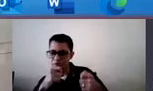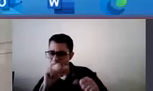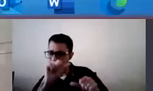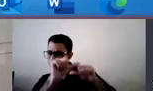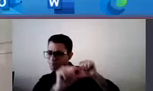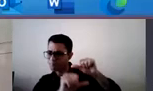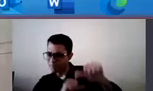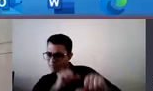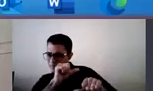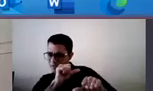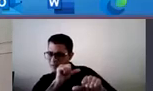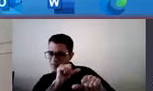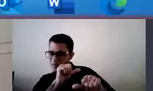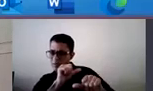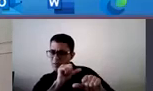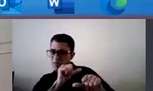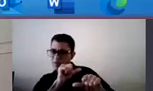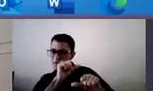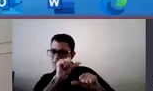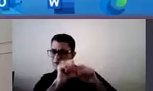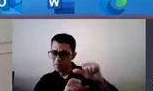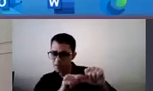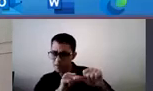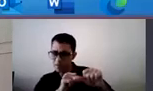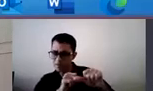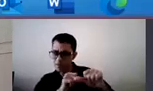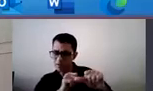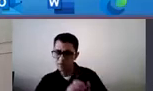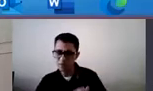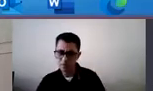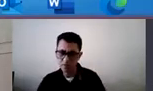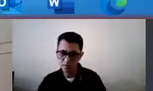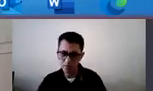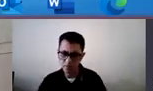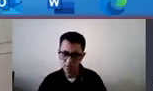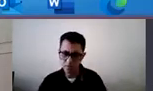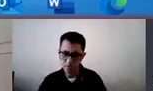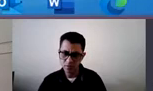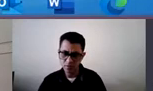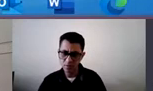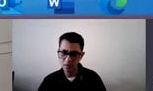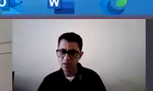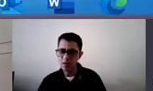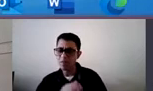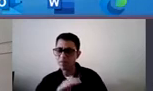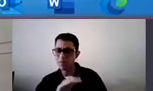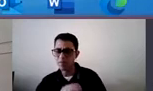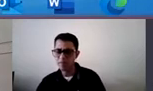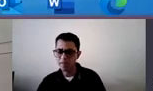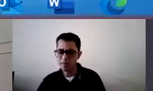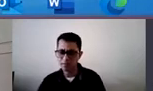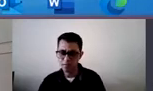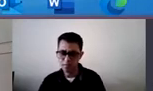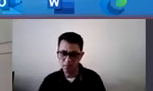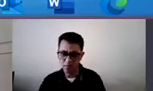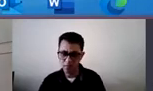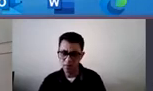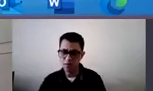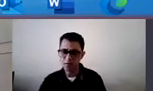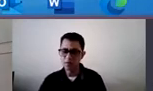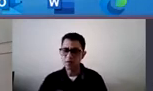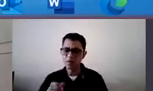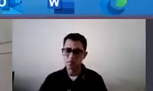muito levados em conta. E nós vamos falar um pouquinho mais disso. Vamos explorar